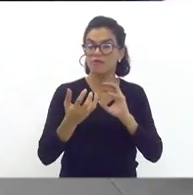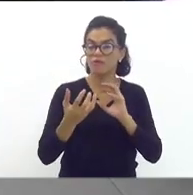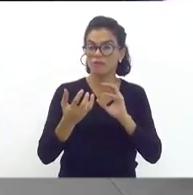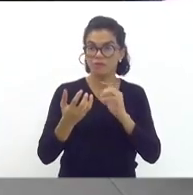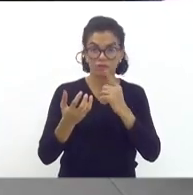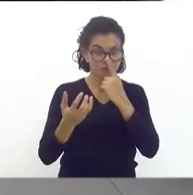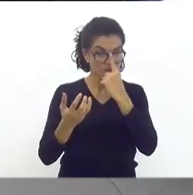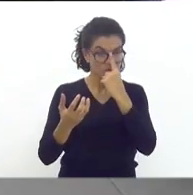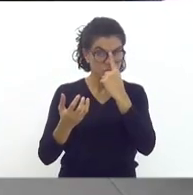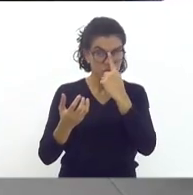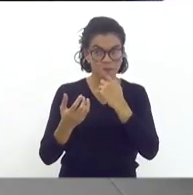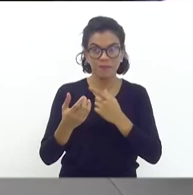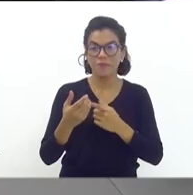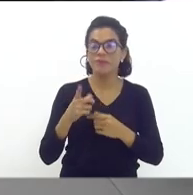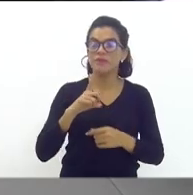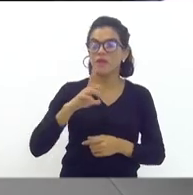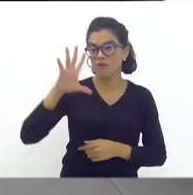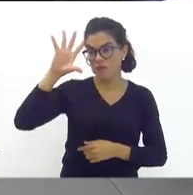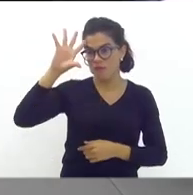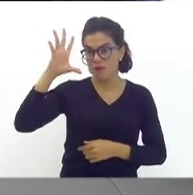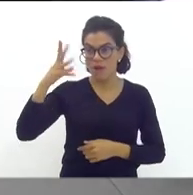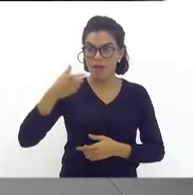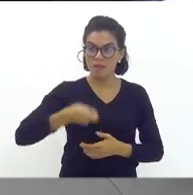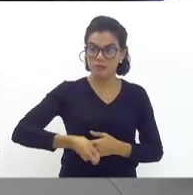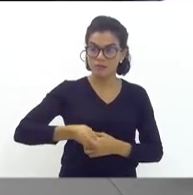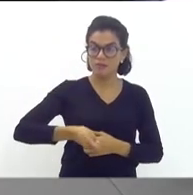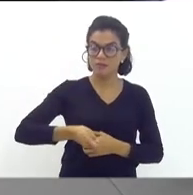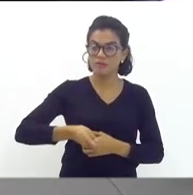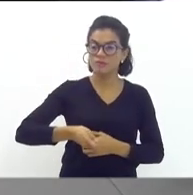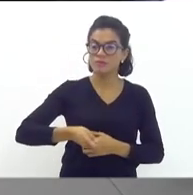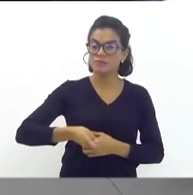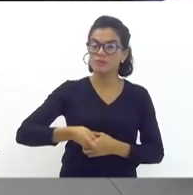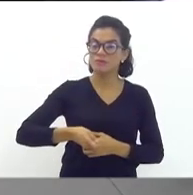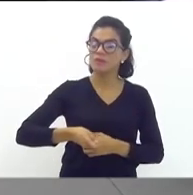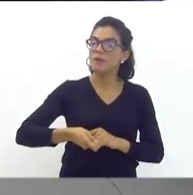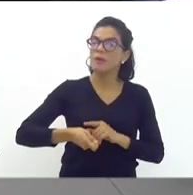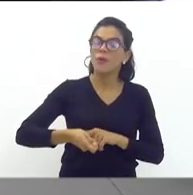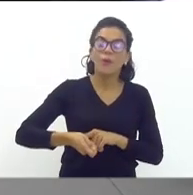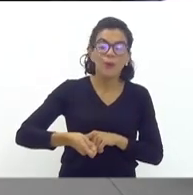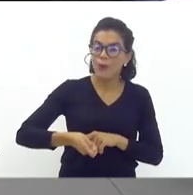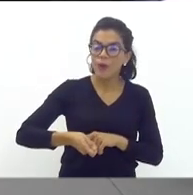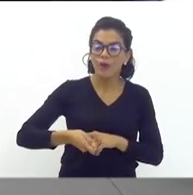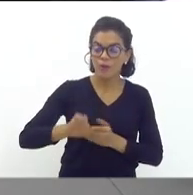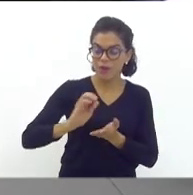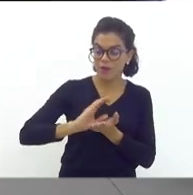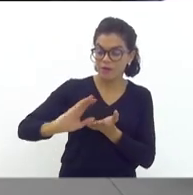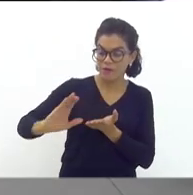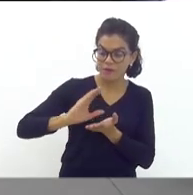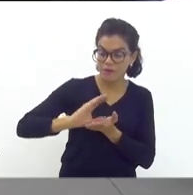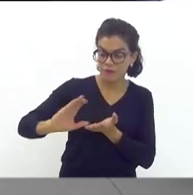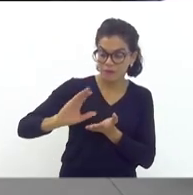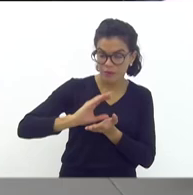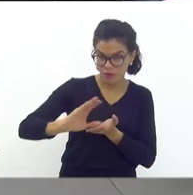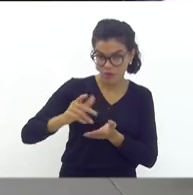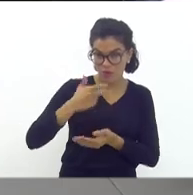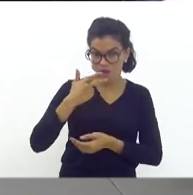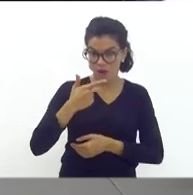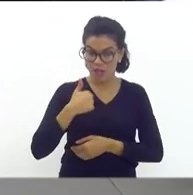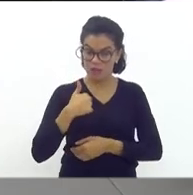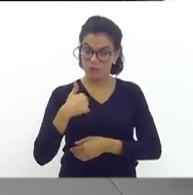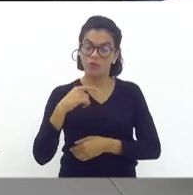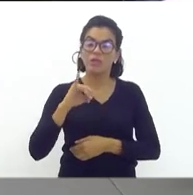que numa deliberação agência exigiu que para que esses investimentos acontecesse se eu tô falando de